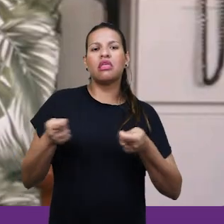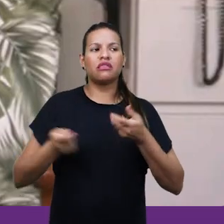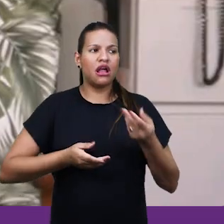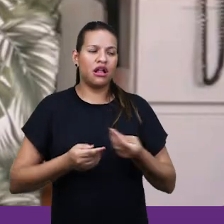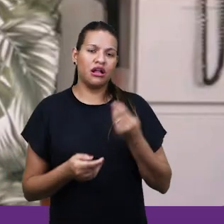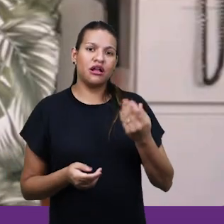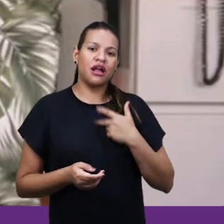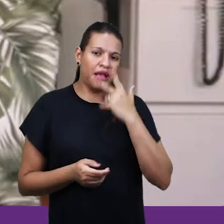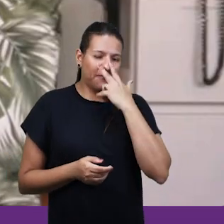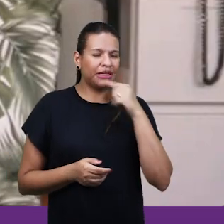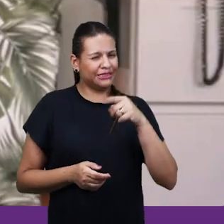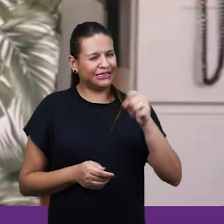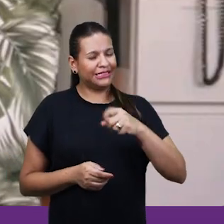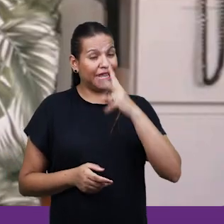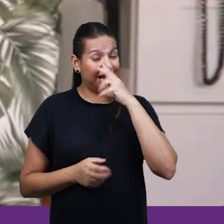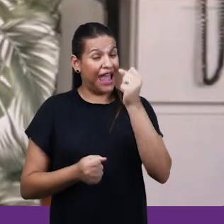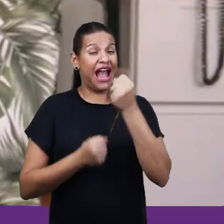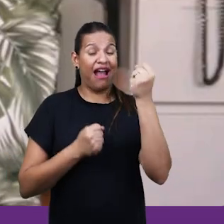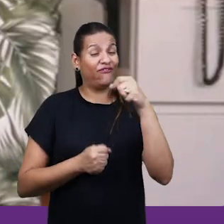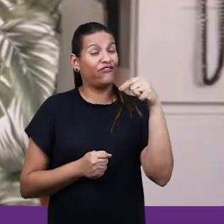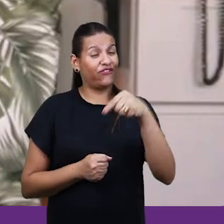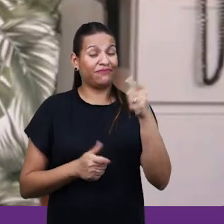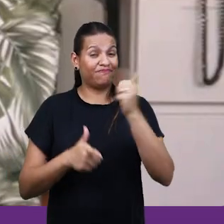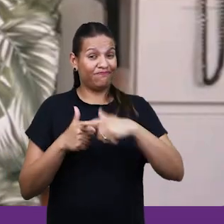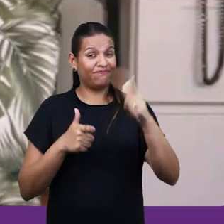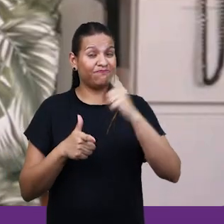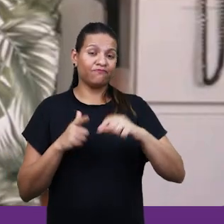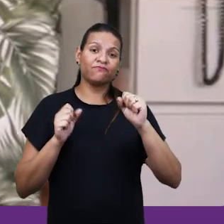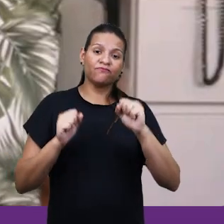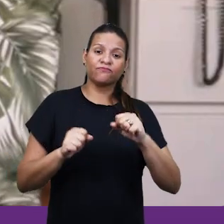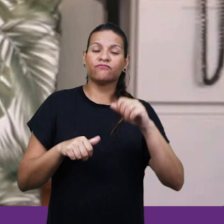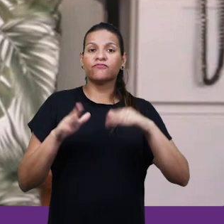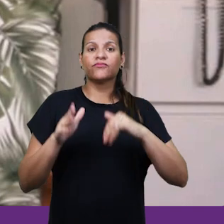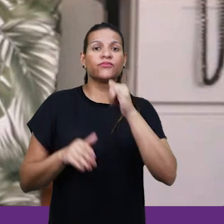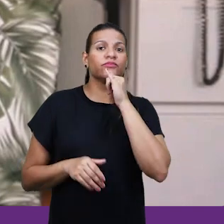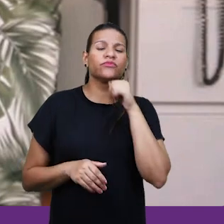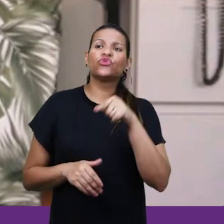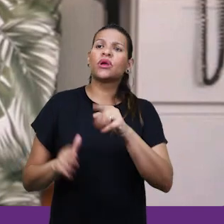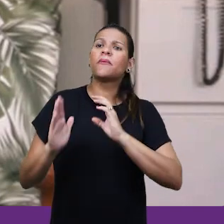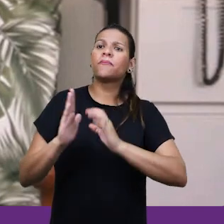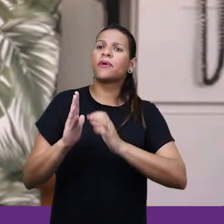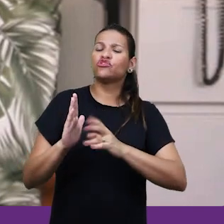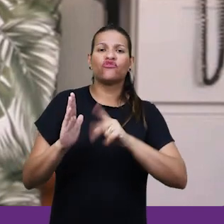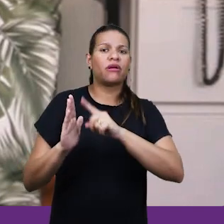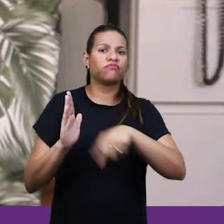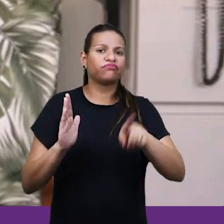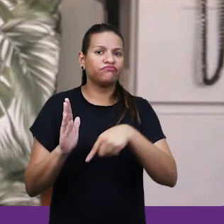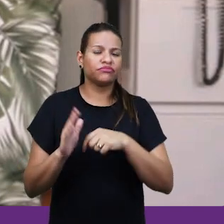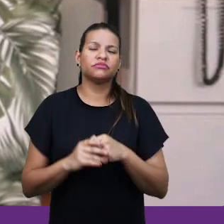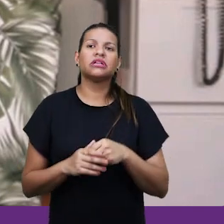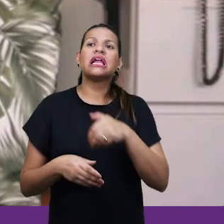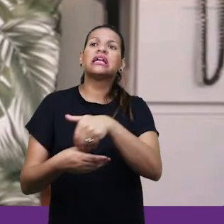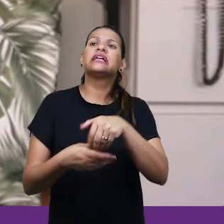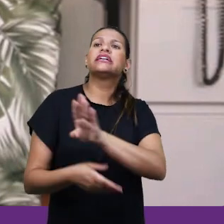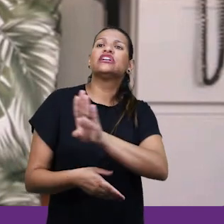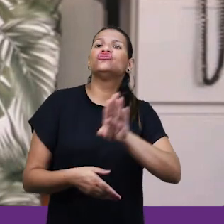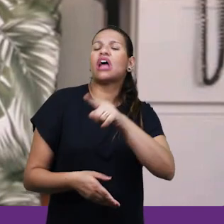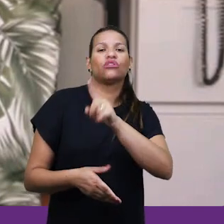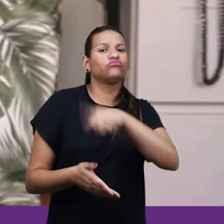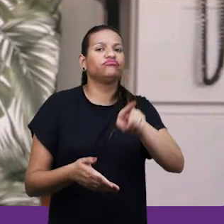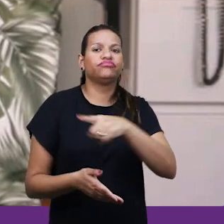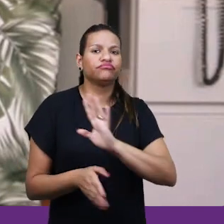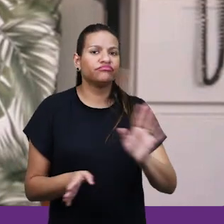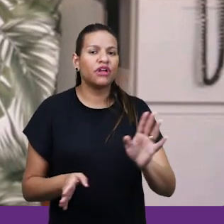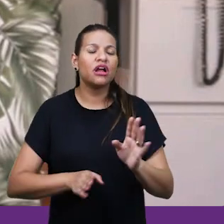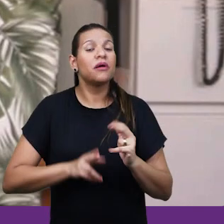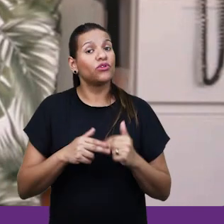realmente graves, elas podem ensejar, por exemplo, a cassação da chapa, a inelegibilidade de candidatos. Então, realmente é uma questão muito grave e